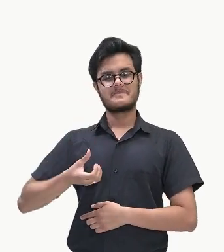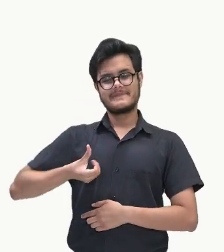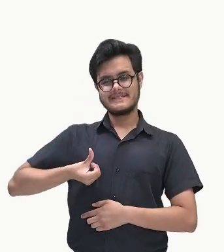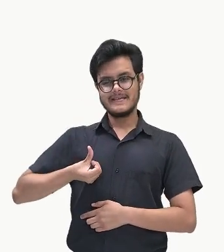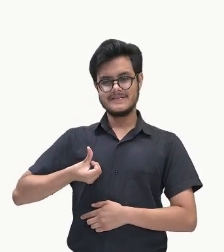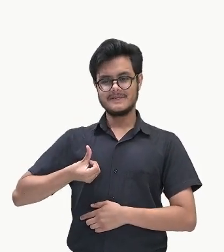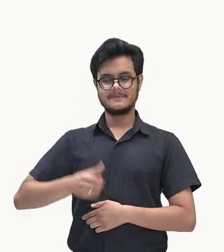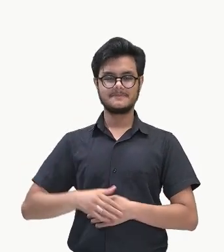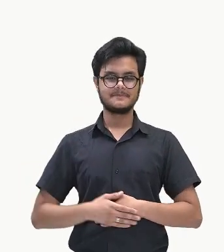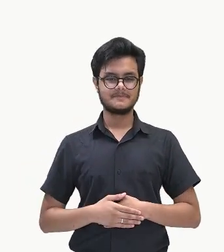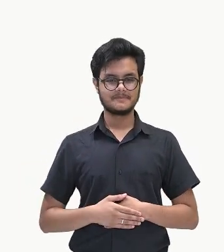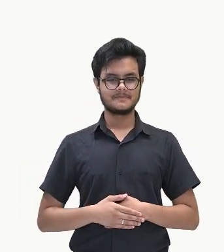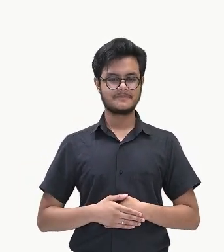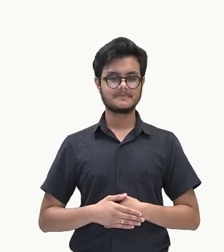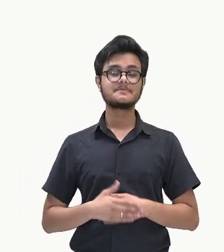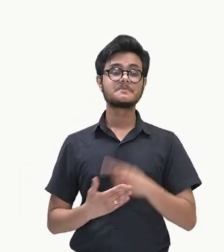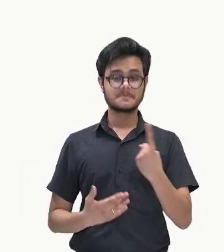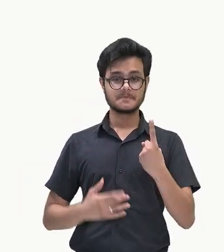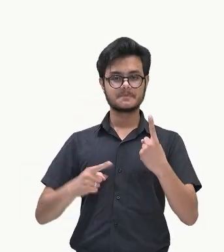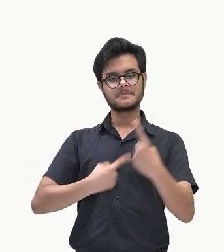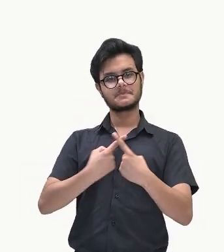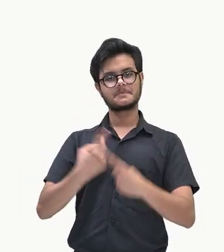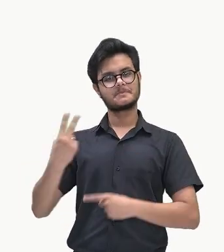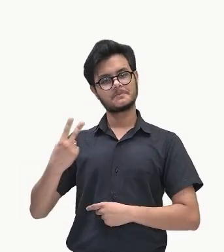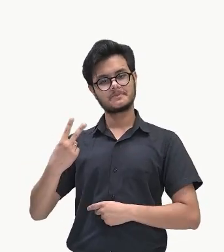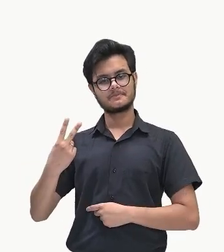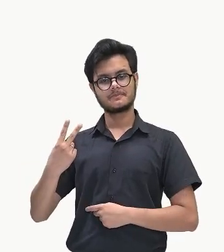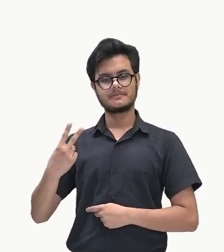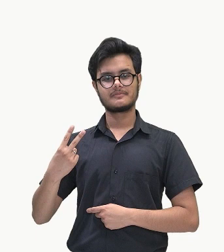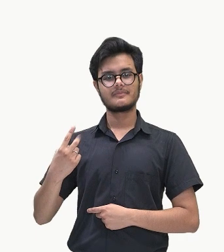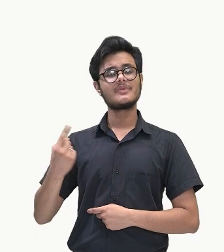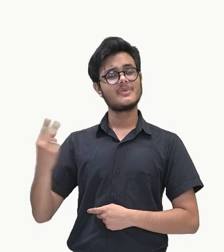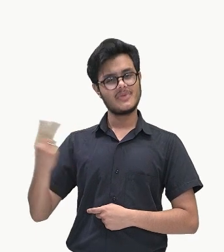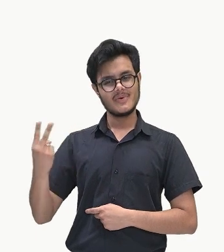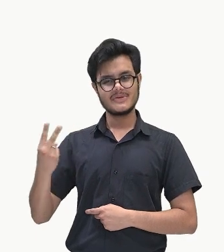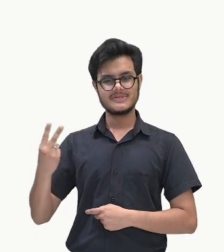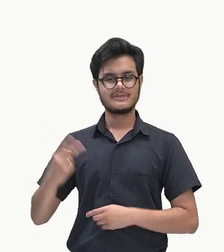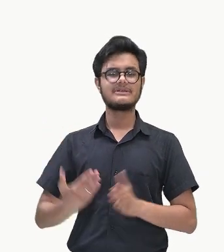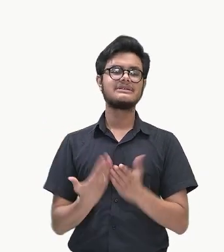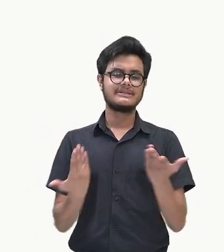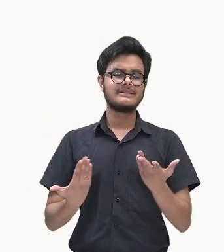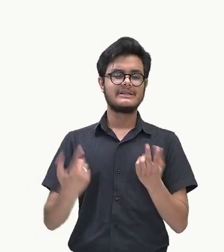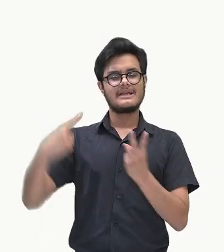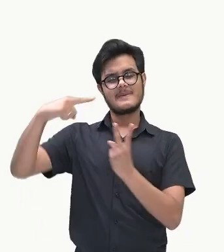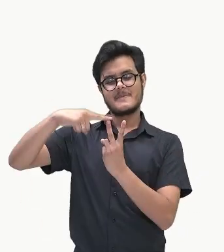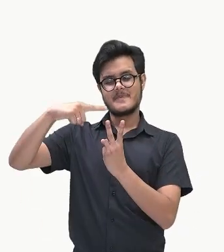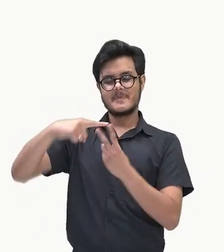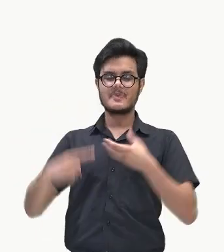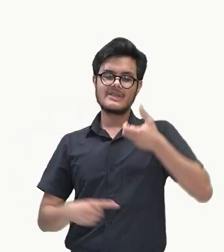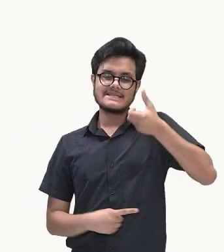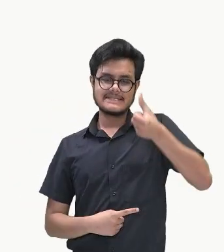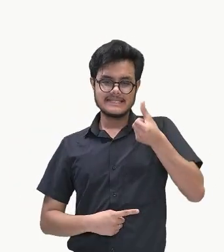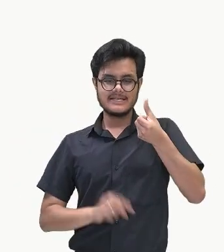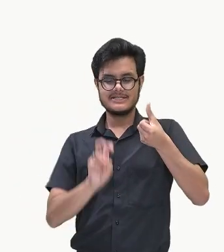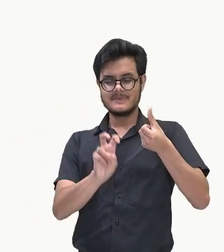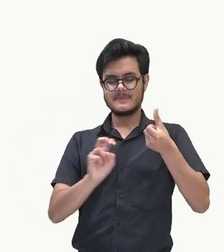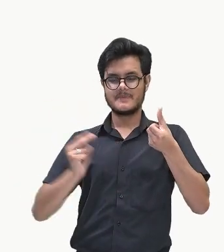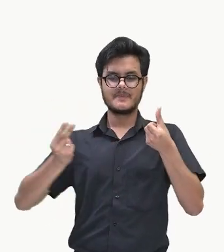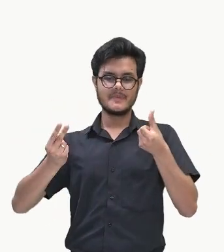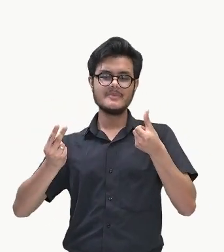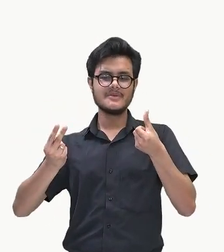6. 1 vezes 2, 2. Tá bom? A nossa raiz aqui a gente resolve,